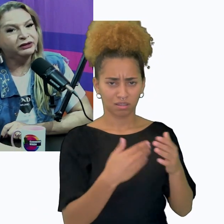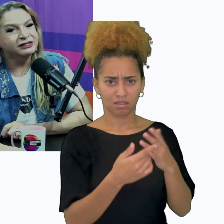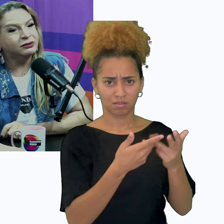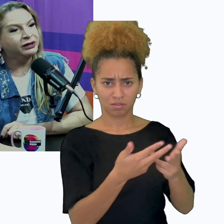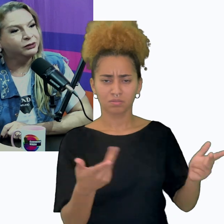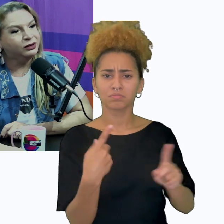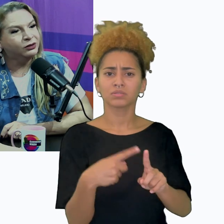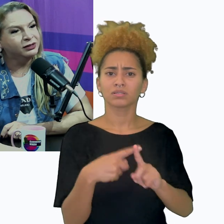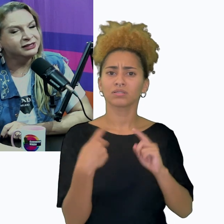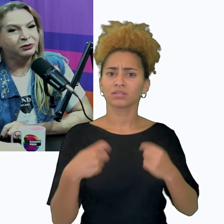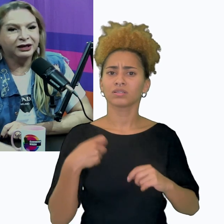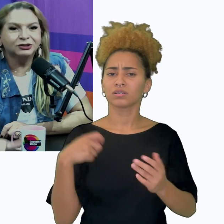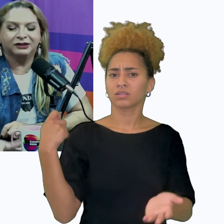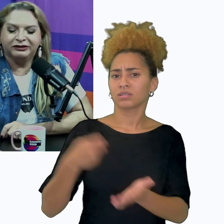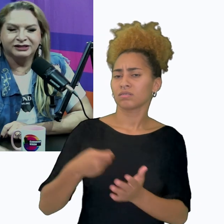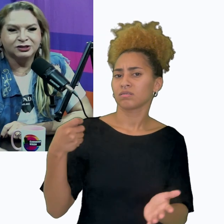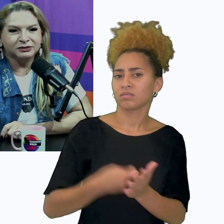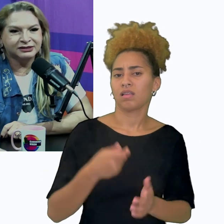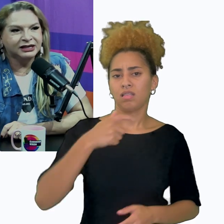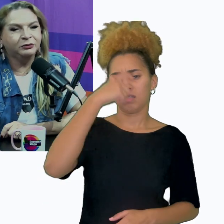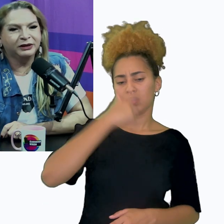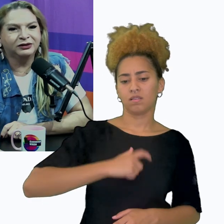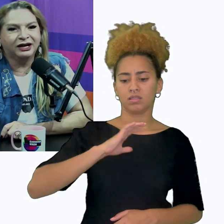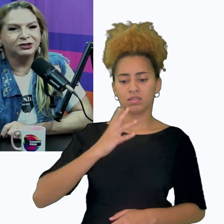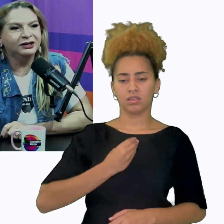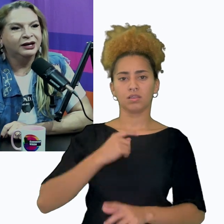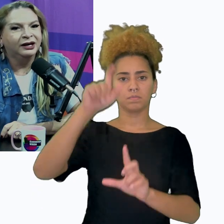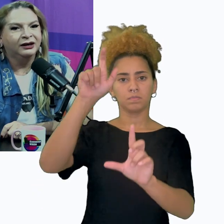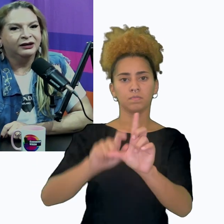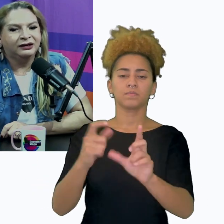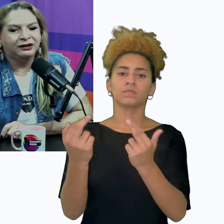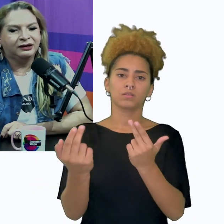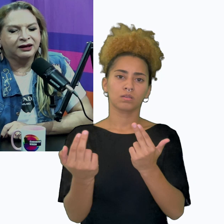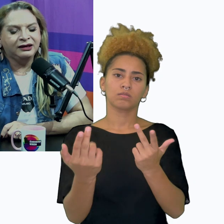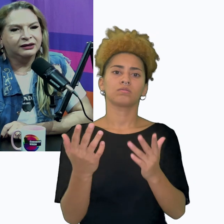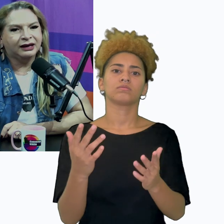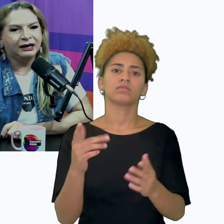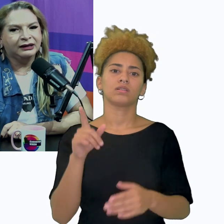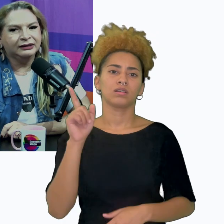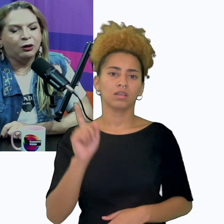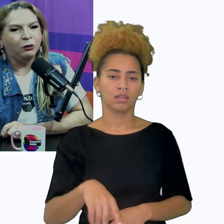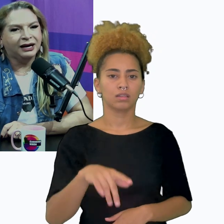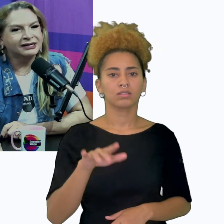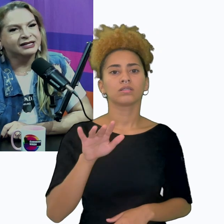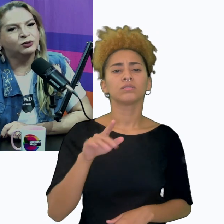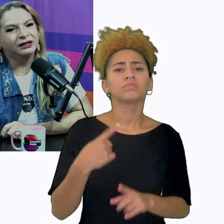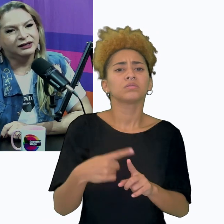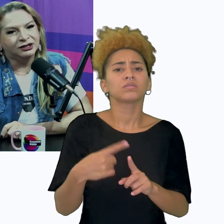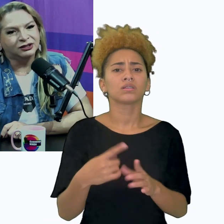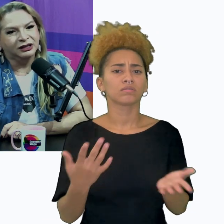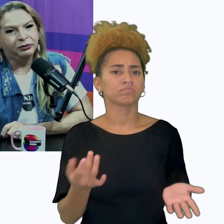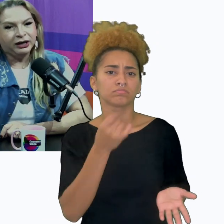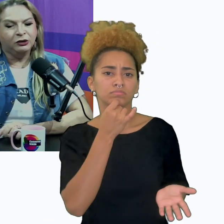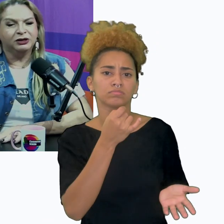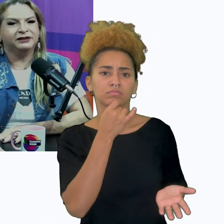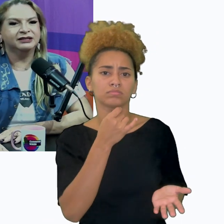muito bem fazer qualquer outra coisa. Por que a gente tem que trazer sempre um personagem que tem que estar na obra a sexualidade